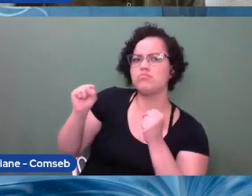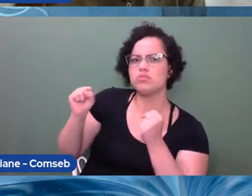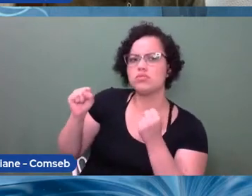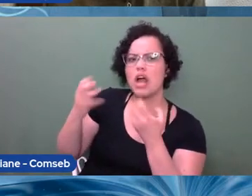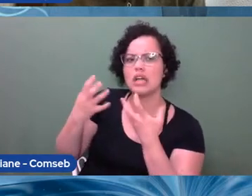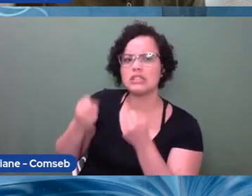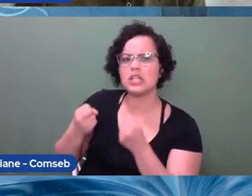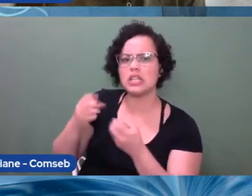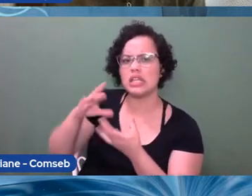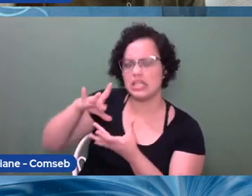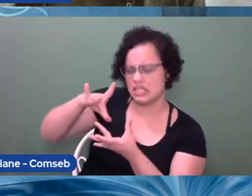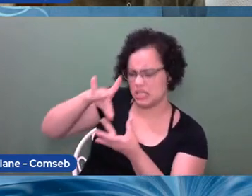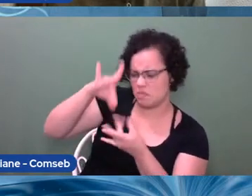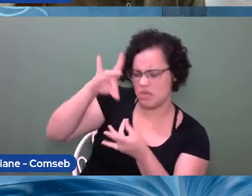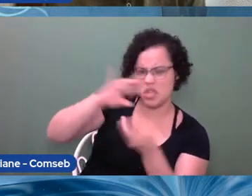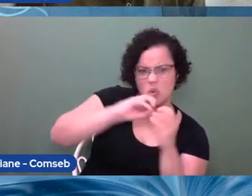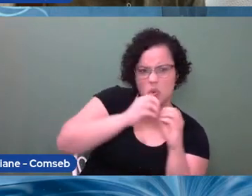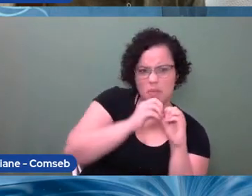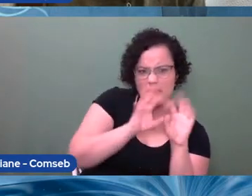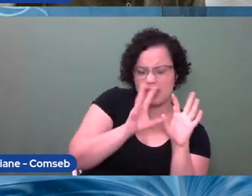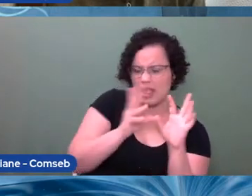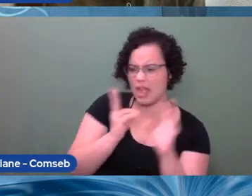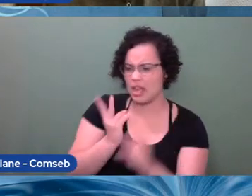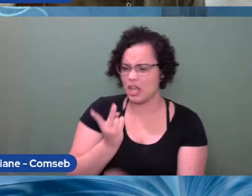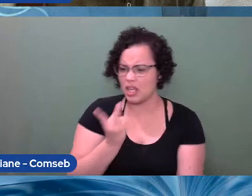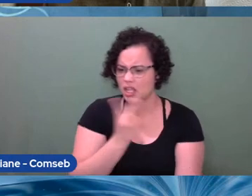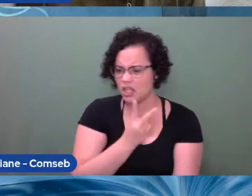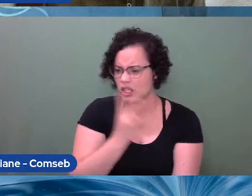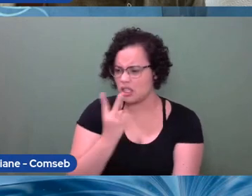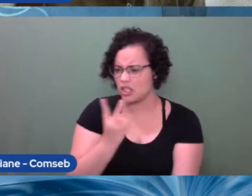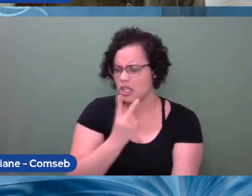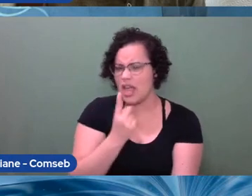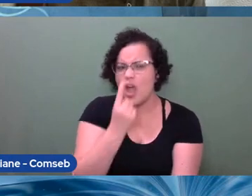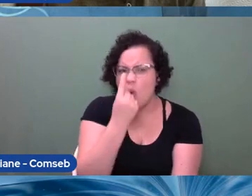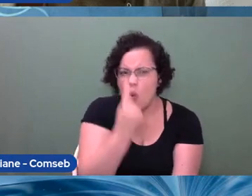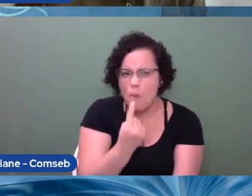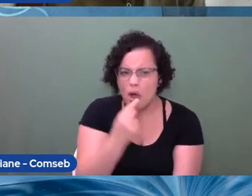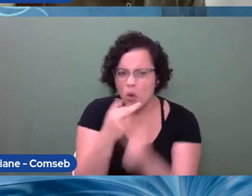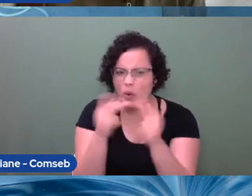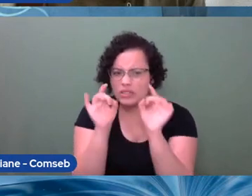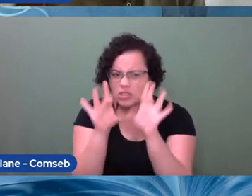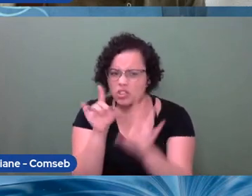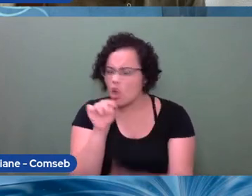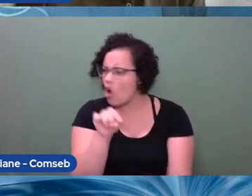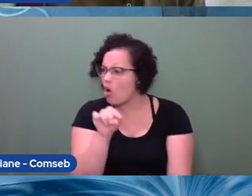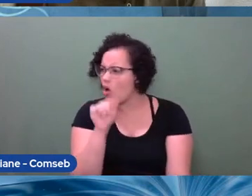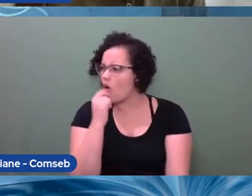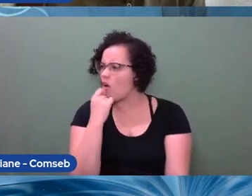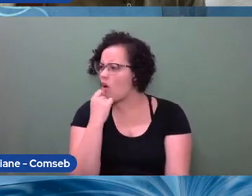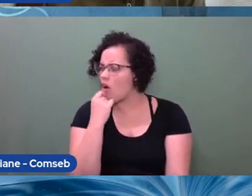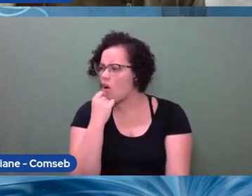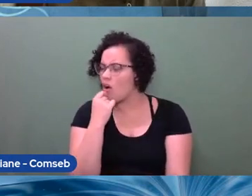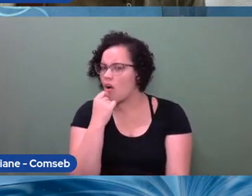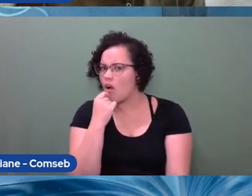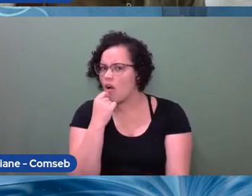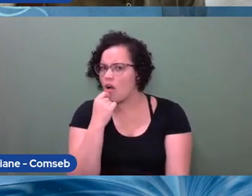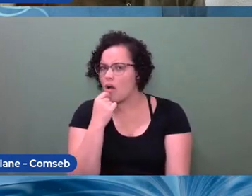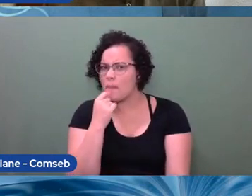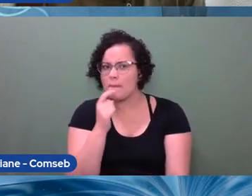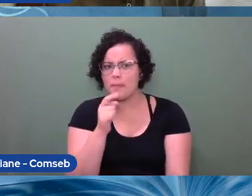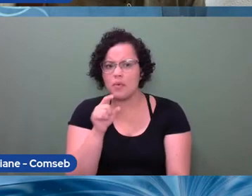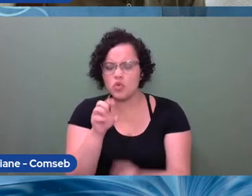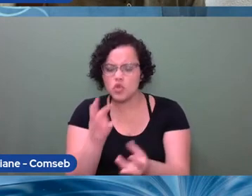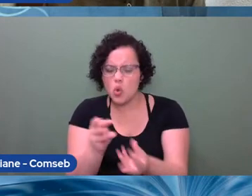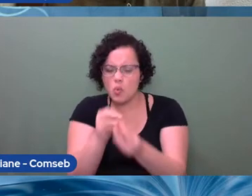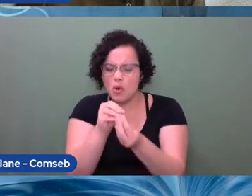considerar-se Espírito e Matéria como dois estados alotrópicos de um só elemento primordial, de maneira a obter-se a consolidação